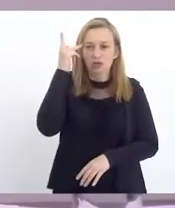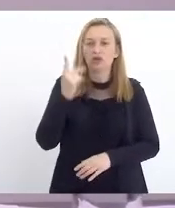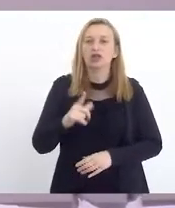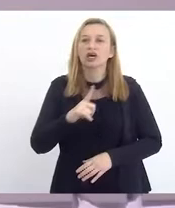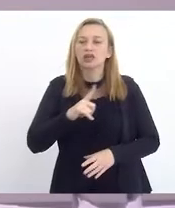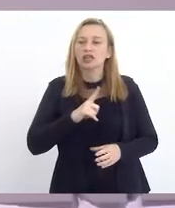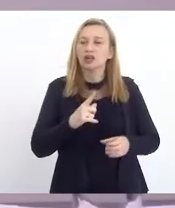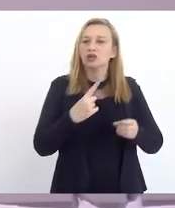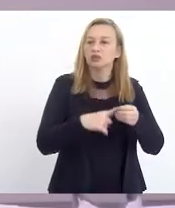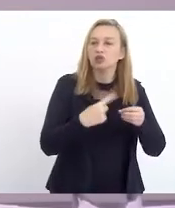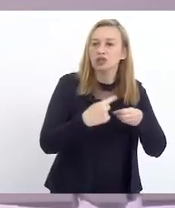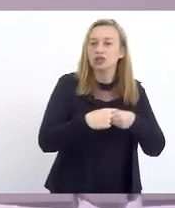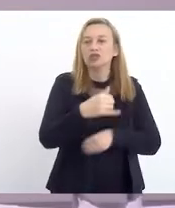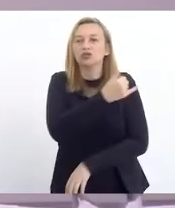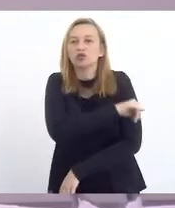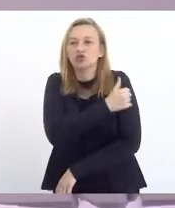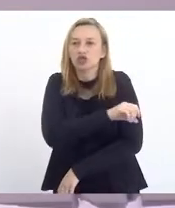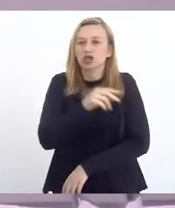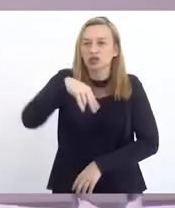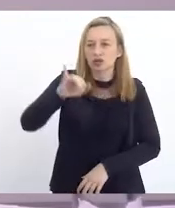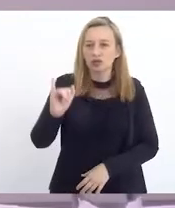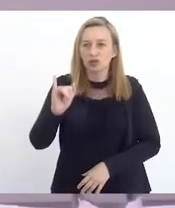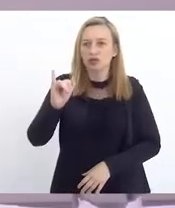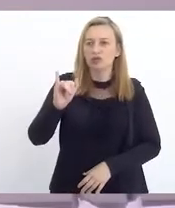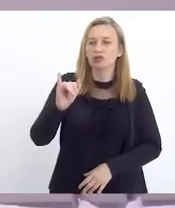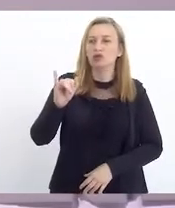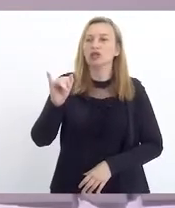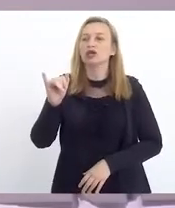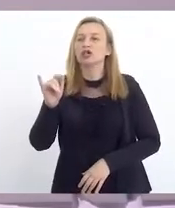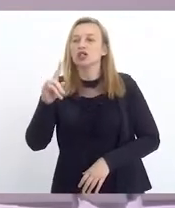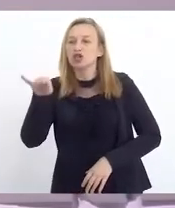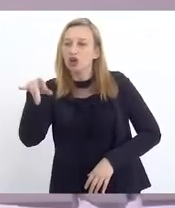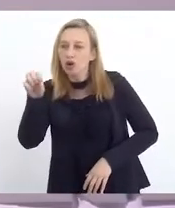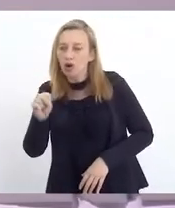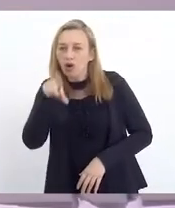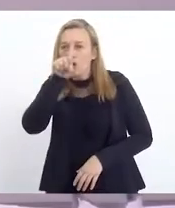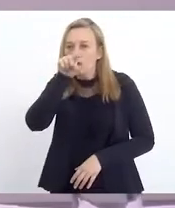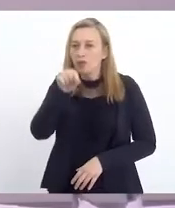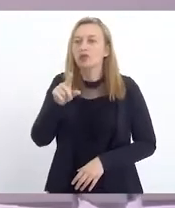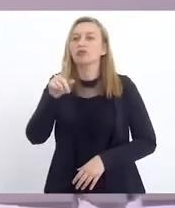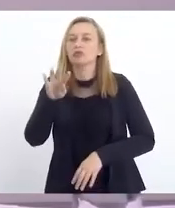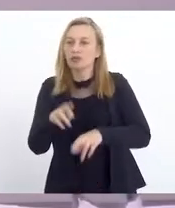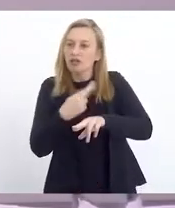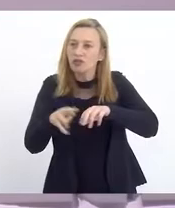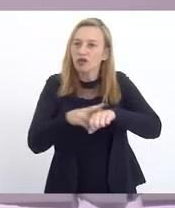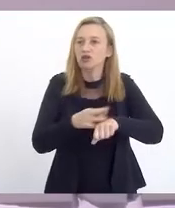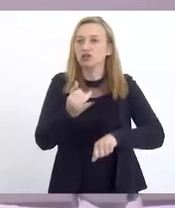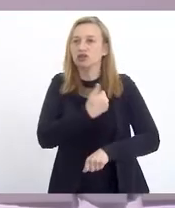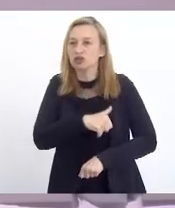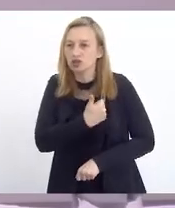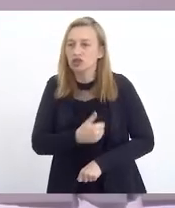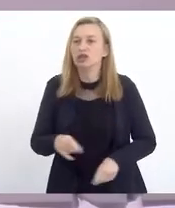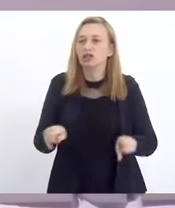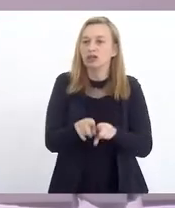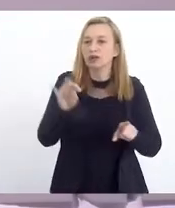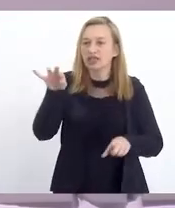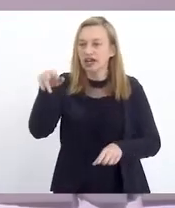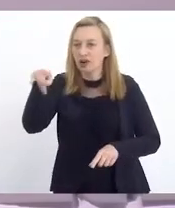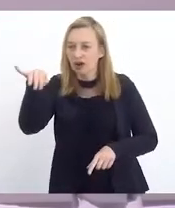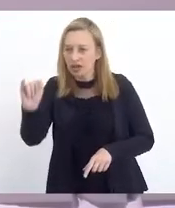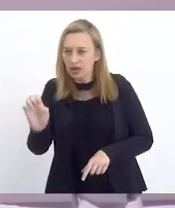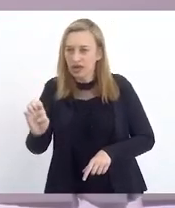municípios do Rio de Janeiro, Nilópolis, Nova Iguaçu, Duque de Caxias, Delfor Roxo, São João de Meriti e Itaguaí